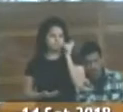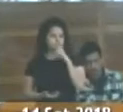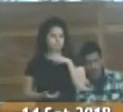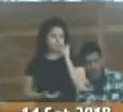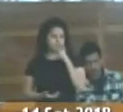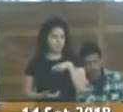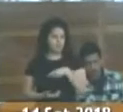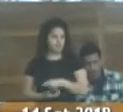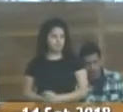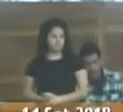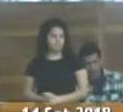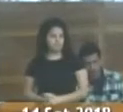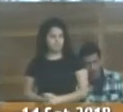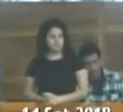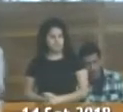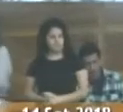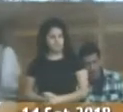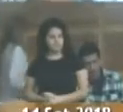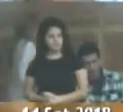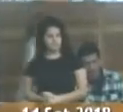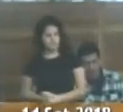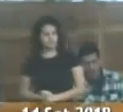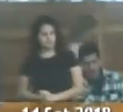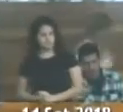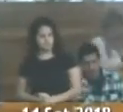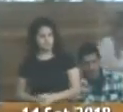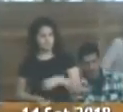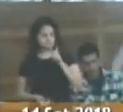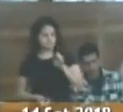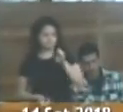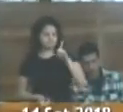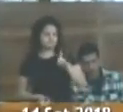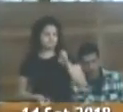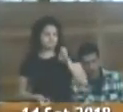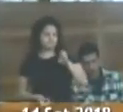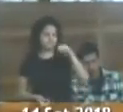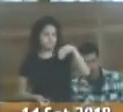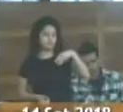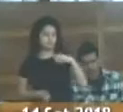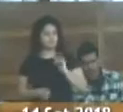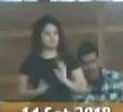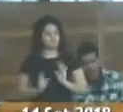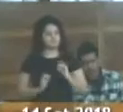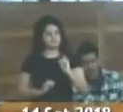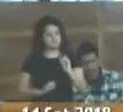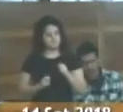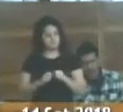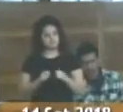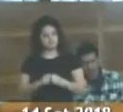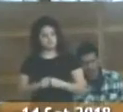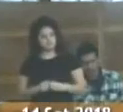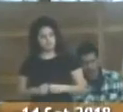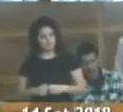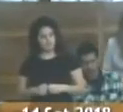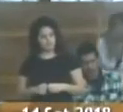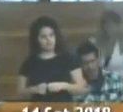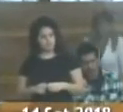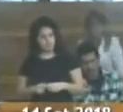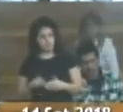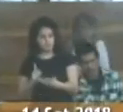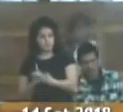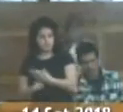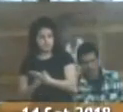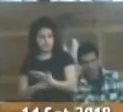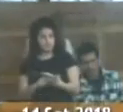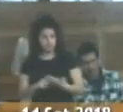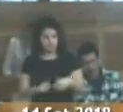mais uma afronta ou um deboche. Propõe a democracia na gestão, mas se fazemos uma sugestão para um calendário diferenciado para a Ilha Grande